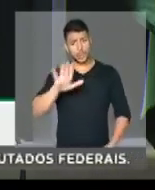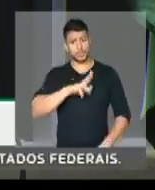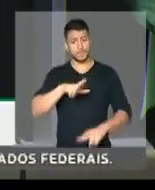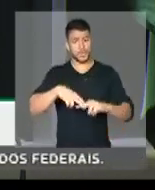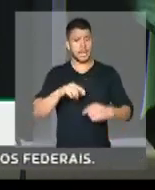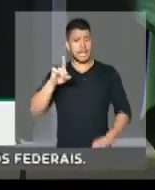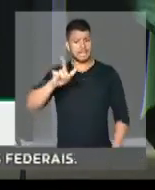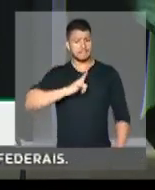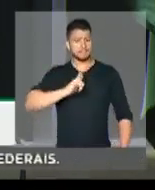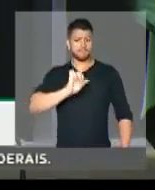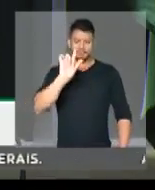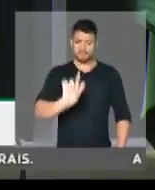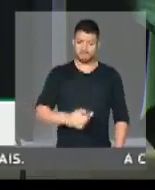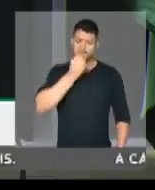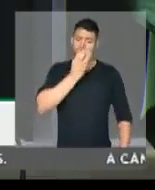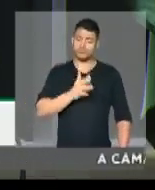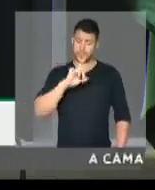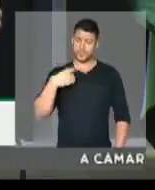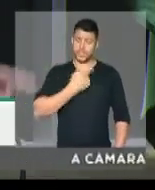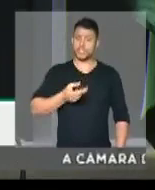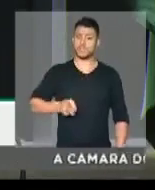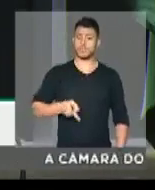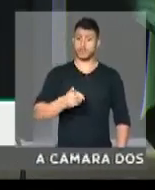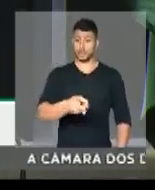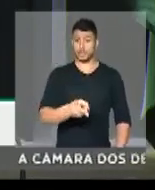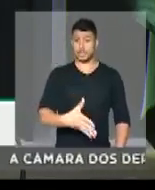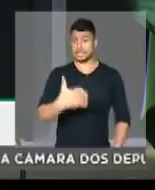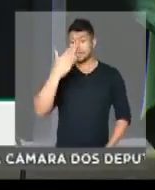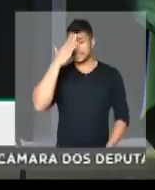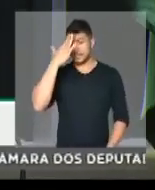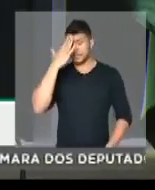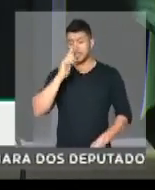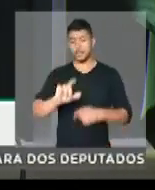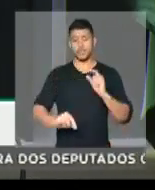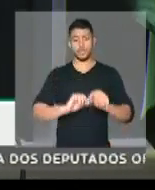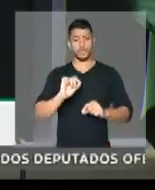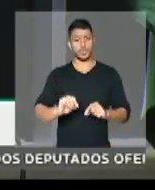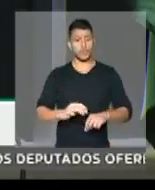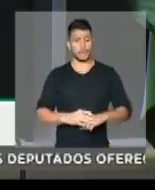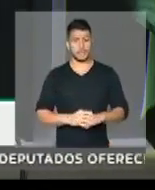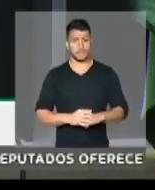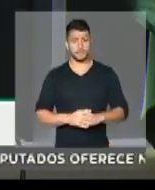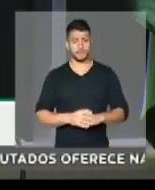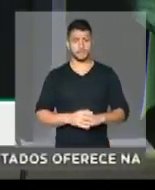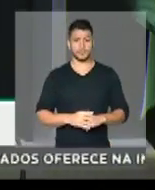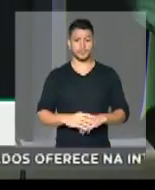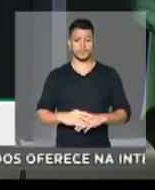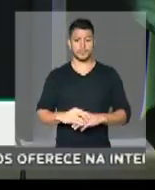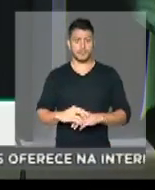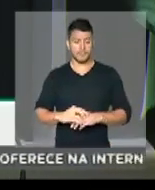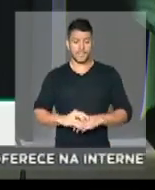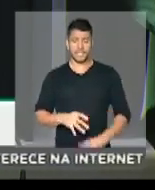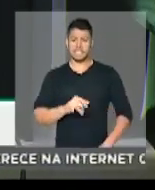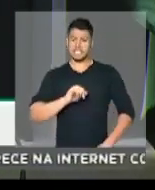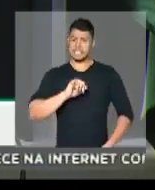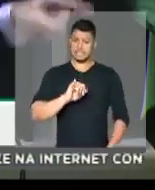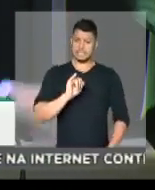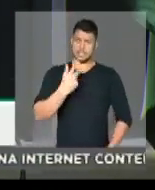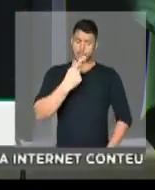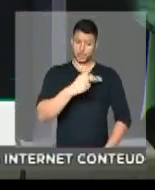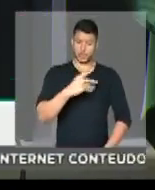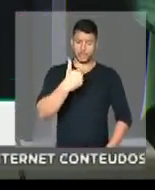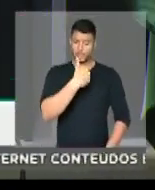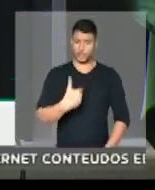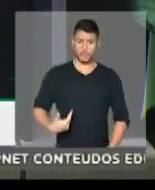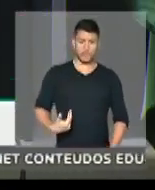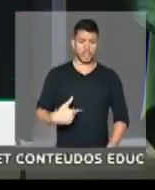danado de gestão. Nós vamos seguir adiante, na certeza de que a prepotência, a arrogância do seu governo